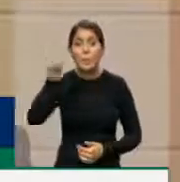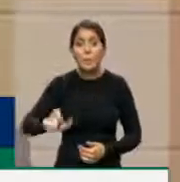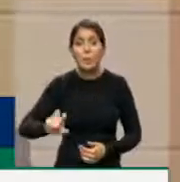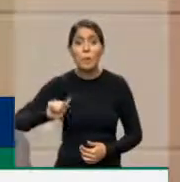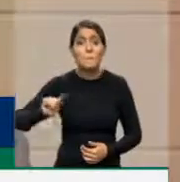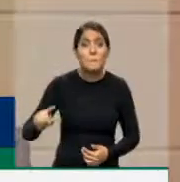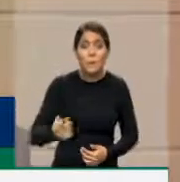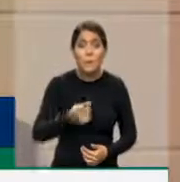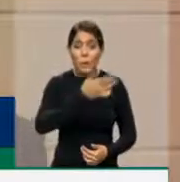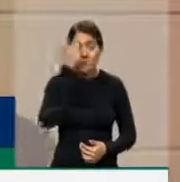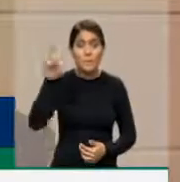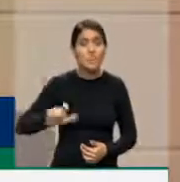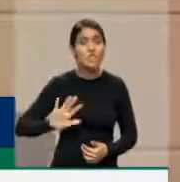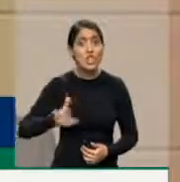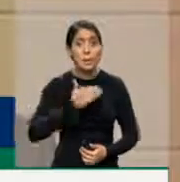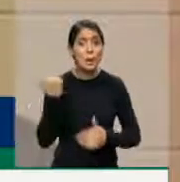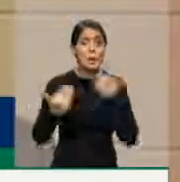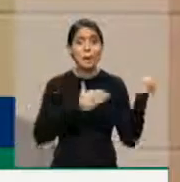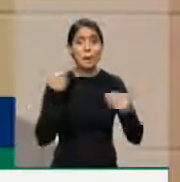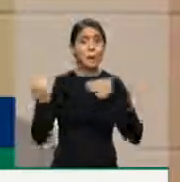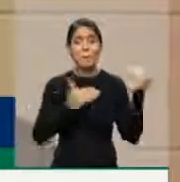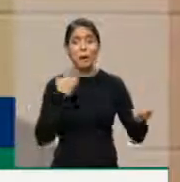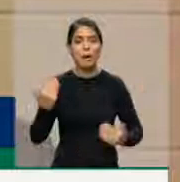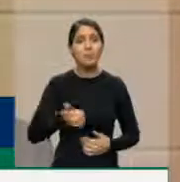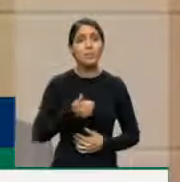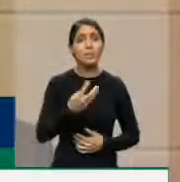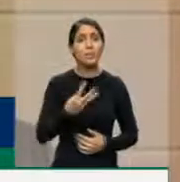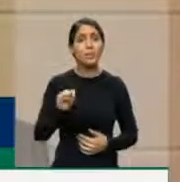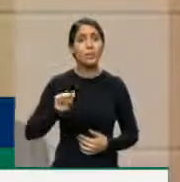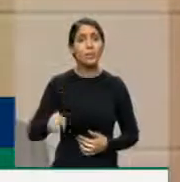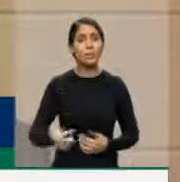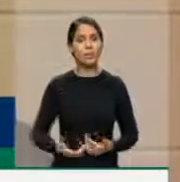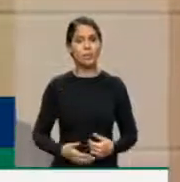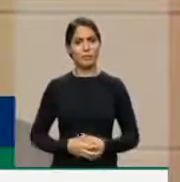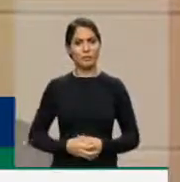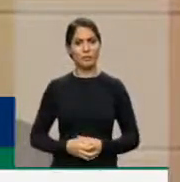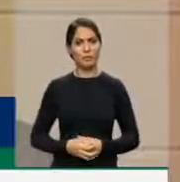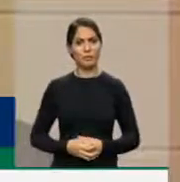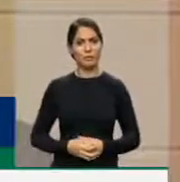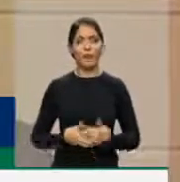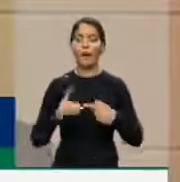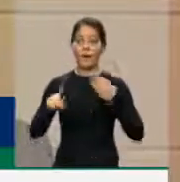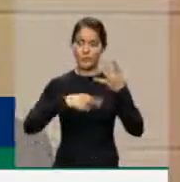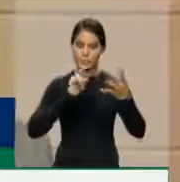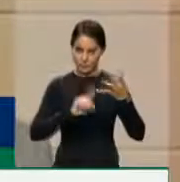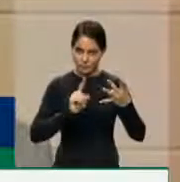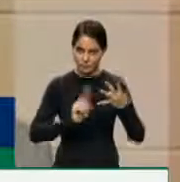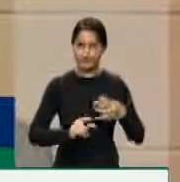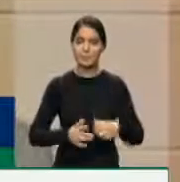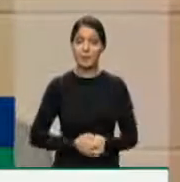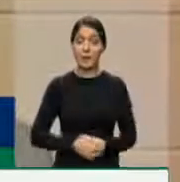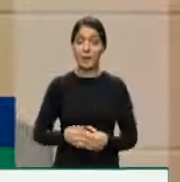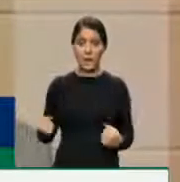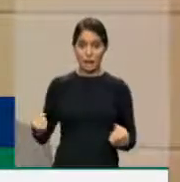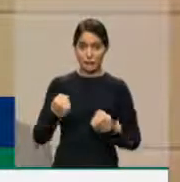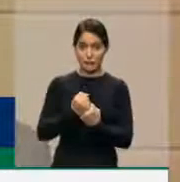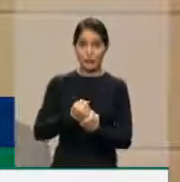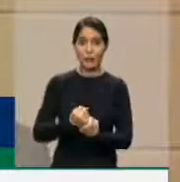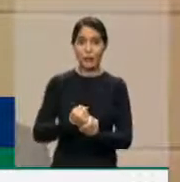ano. Depois ele disse que concedeu o auxílio emergencial em parcelas que somam